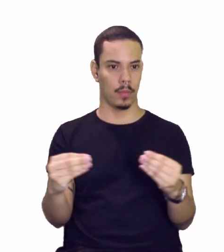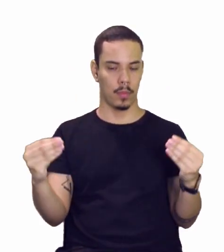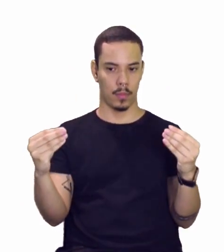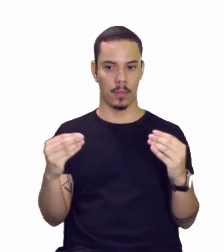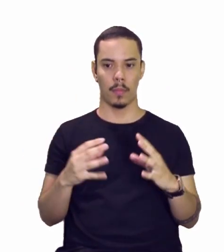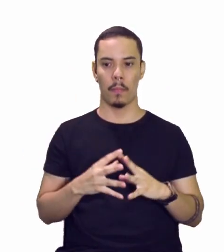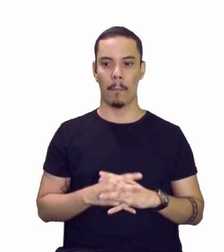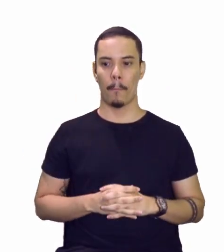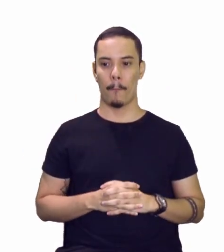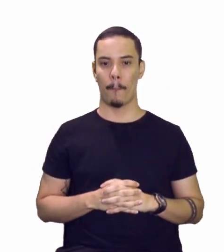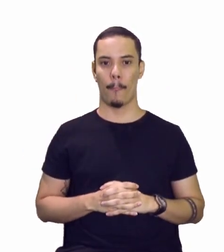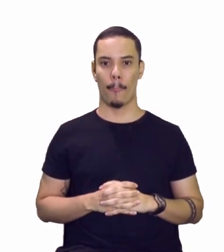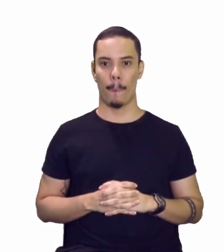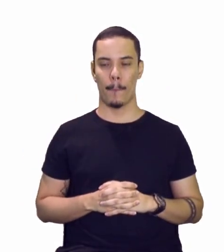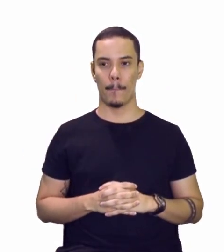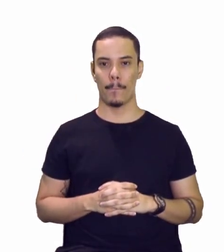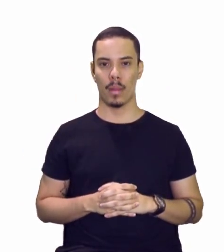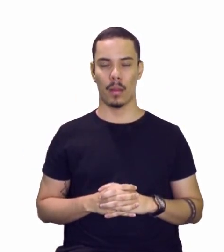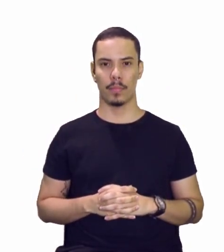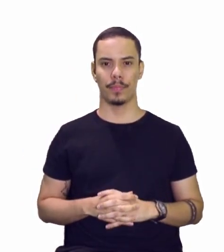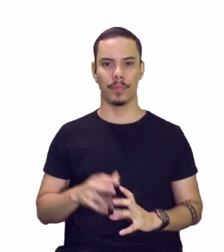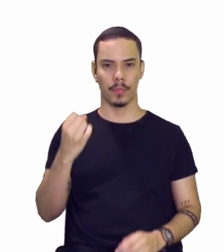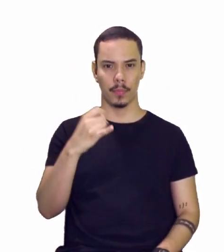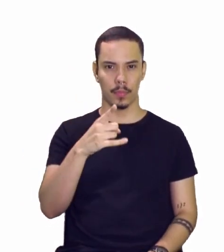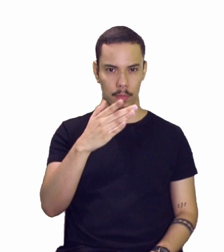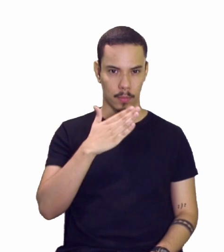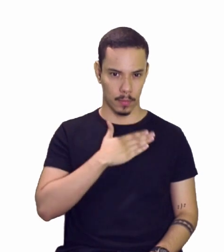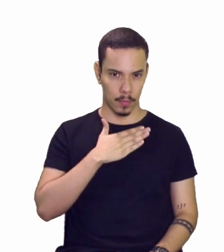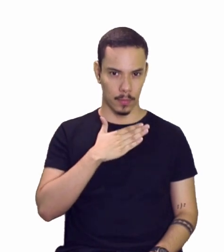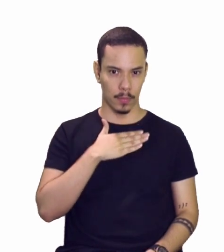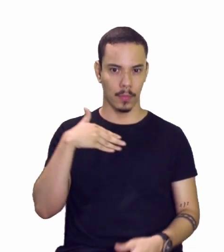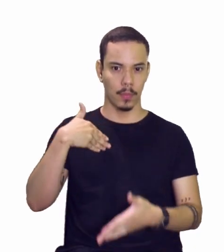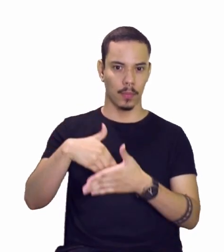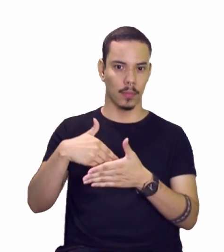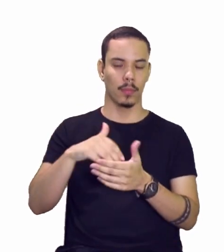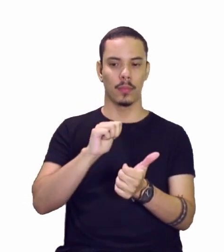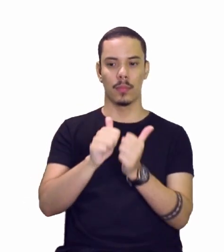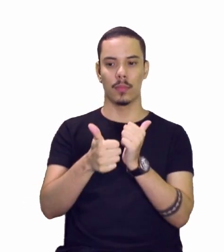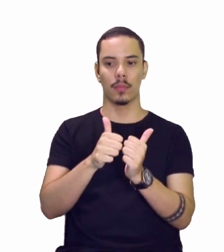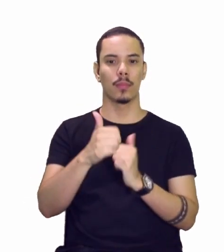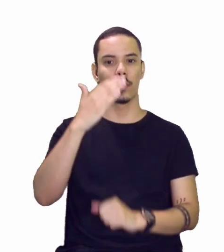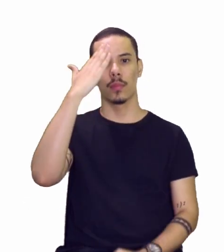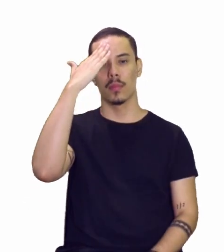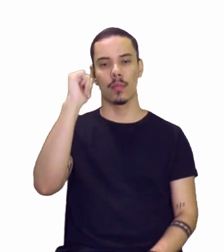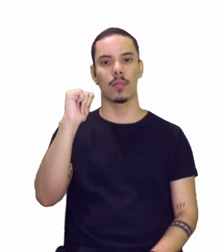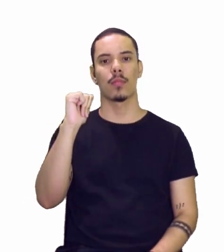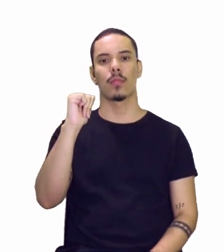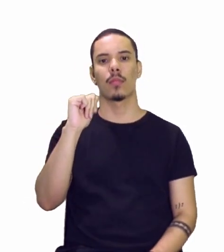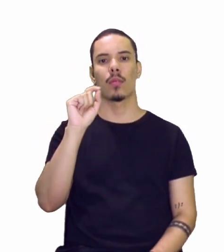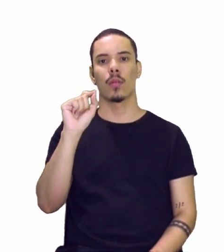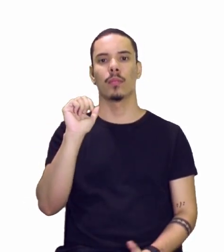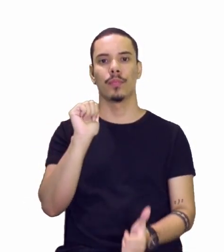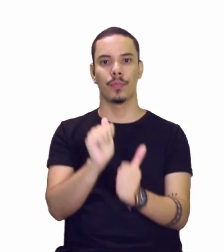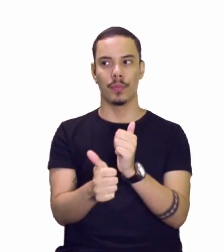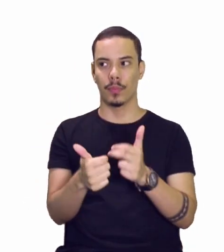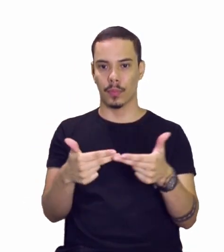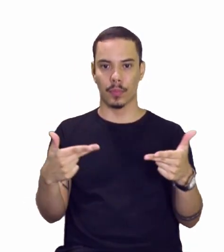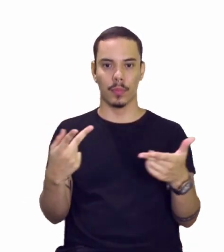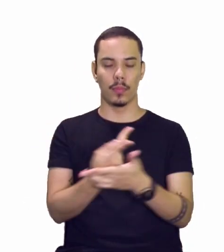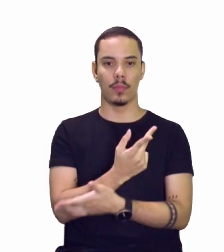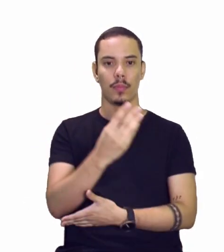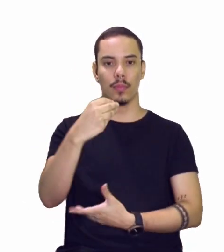mapa. Você que gosta de futebol, sabe muito bem que os jogos que ocorrem